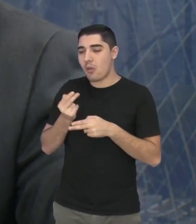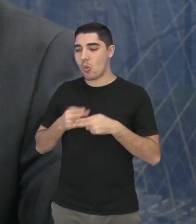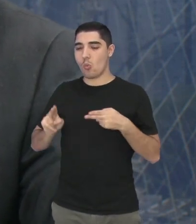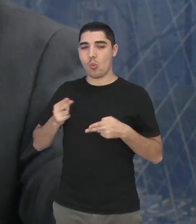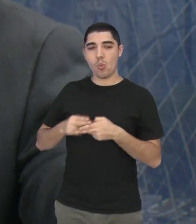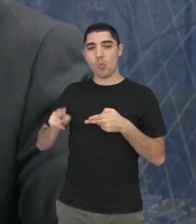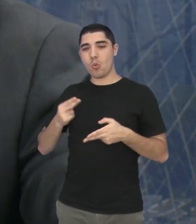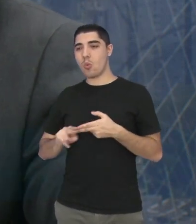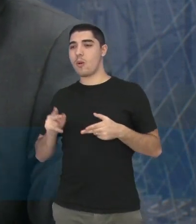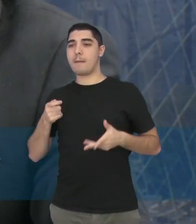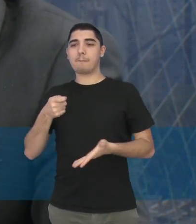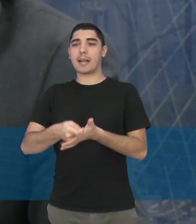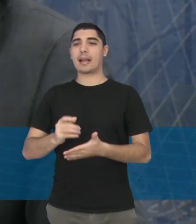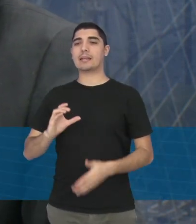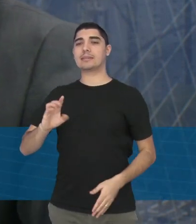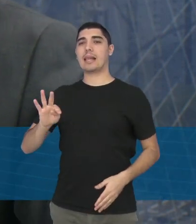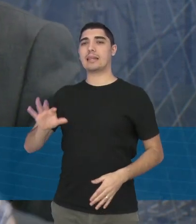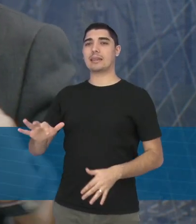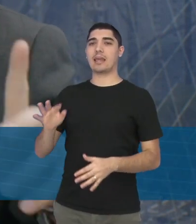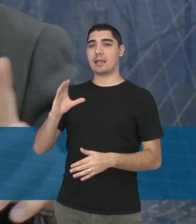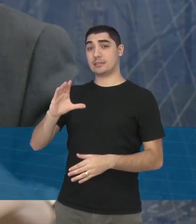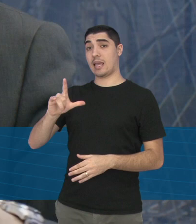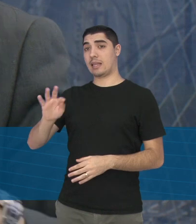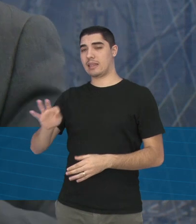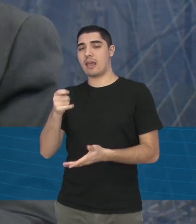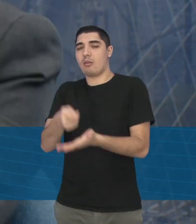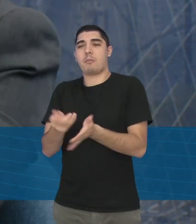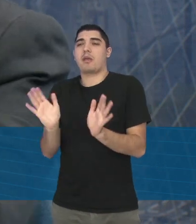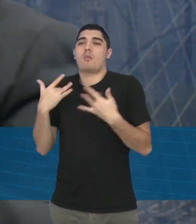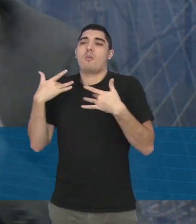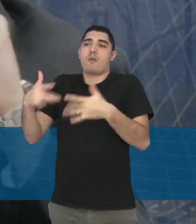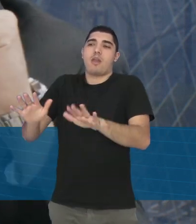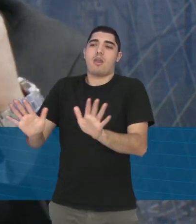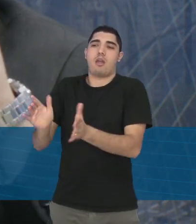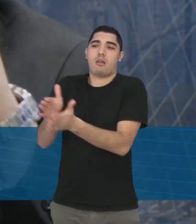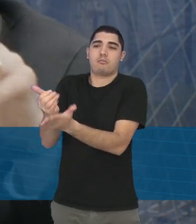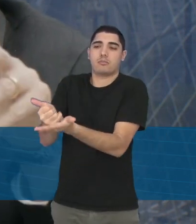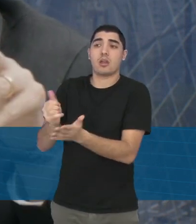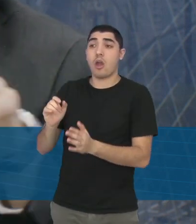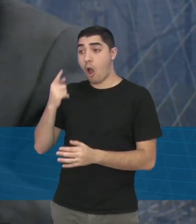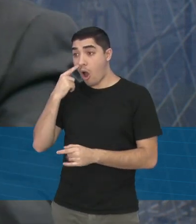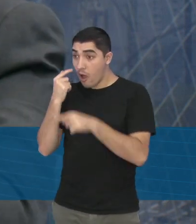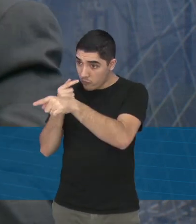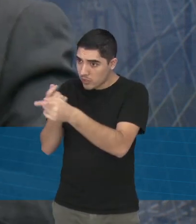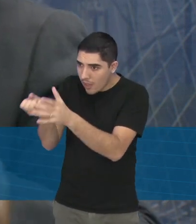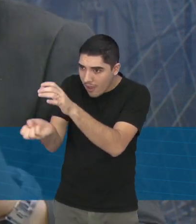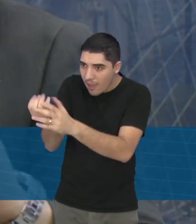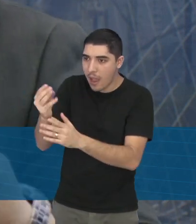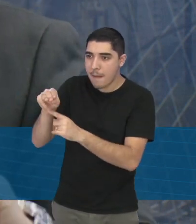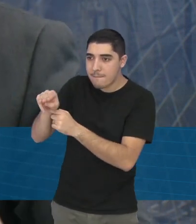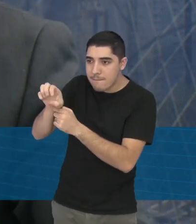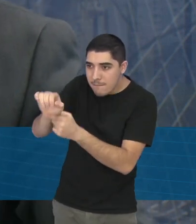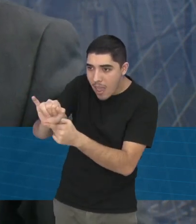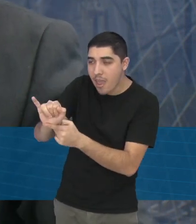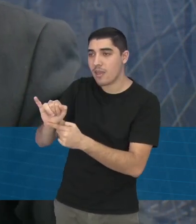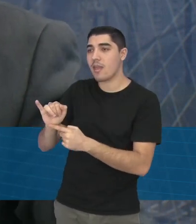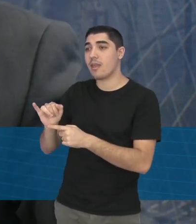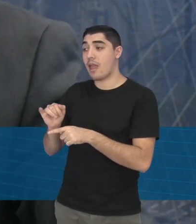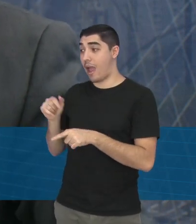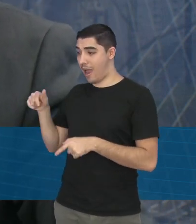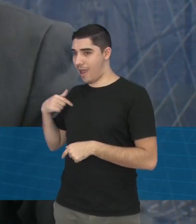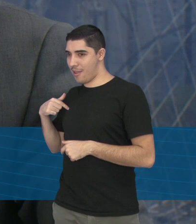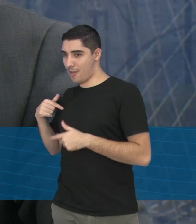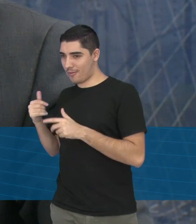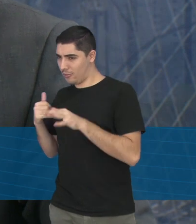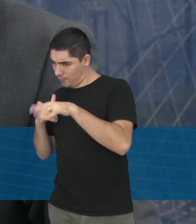CLT, né? Então, contrata, obriga o indivíduo a abrir uma MEI, ou ele já tem uma MEI anterior, e você vê